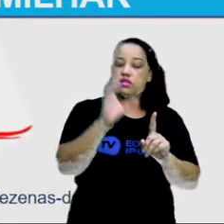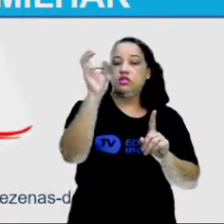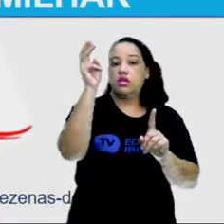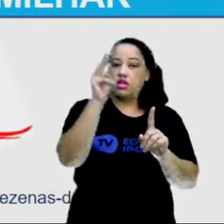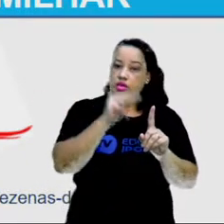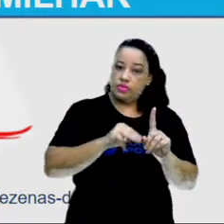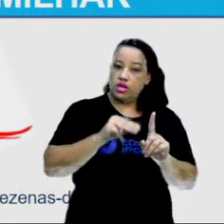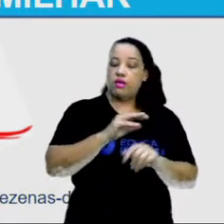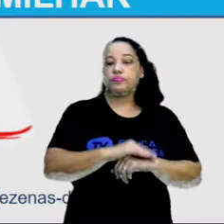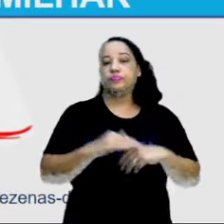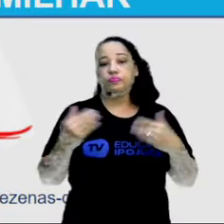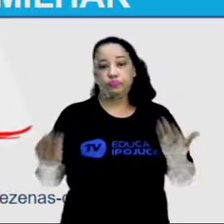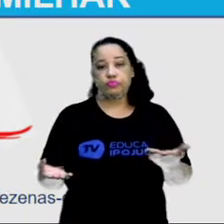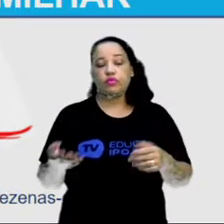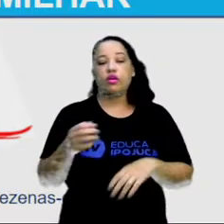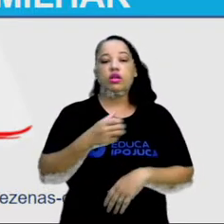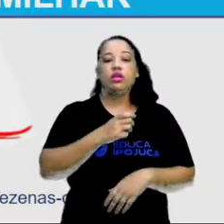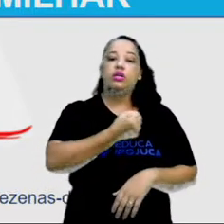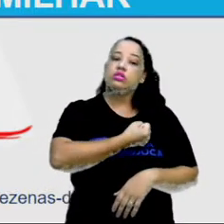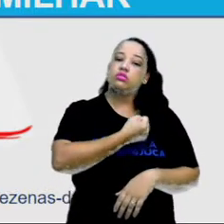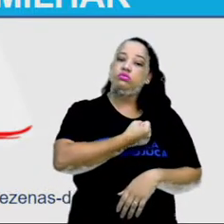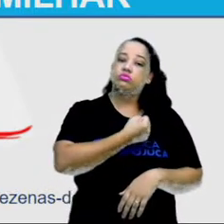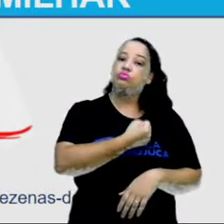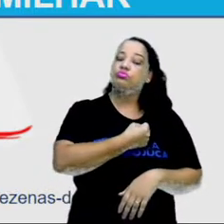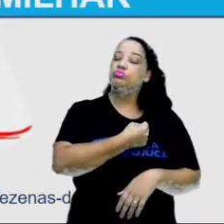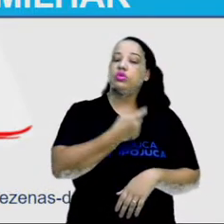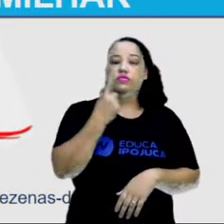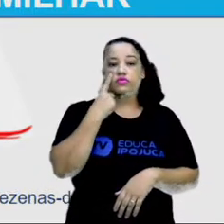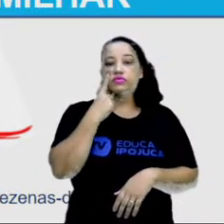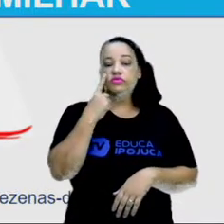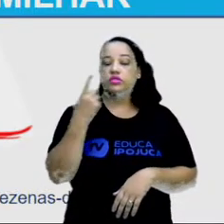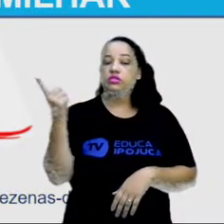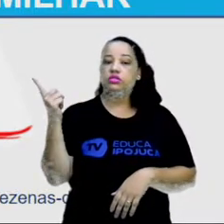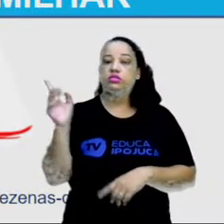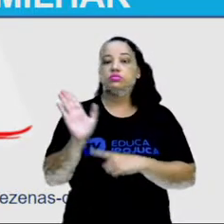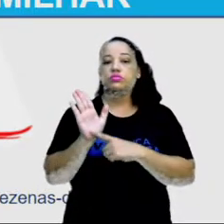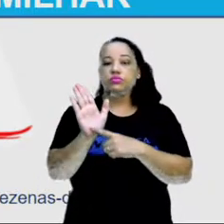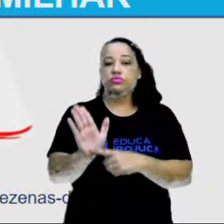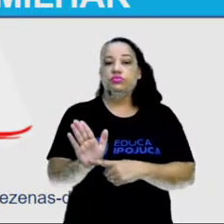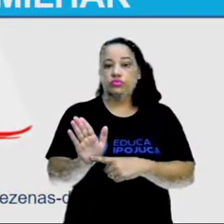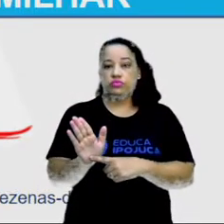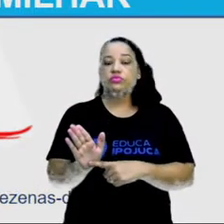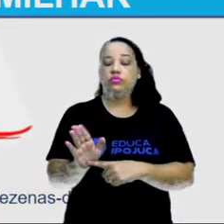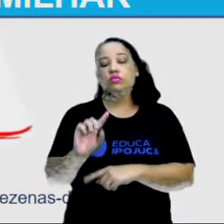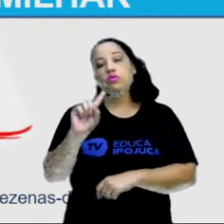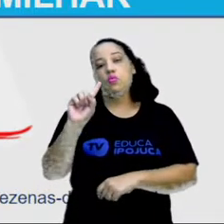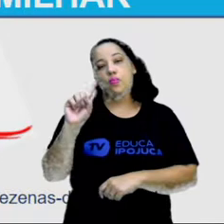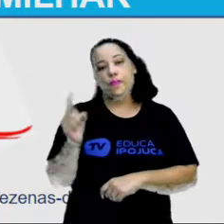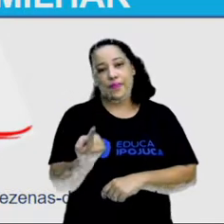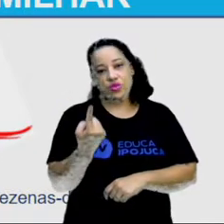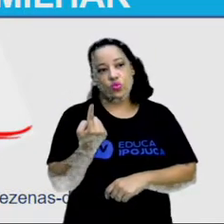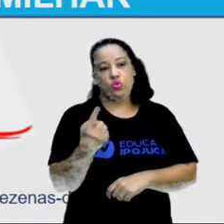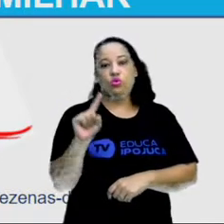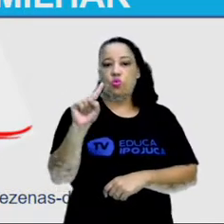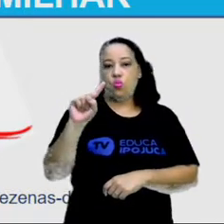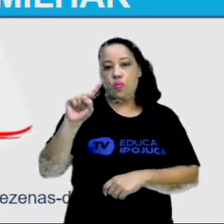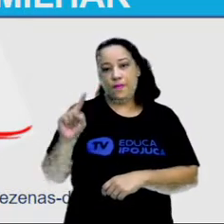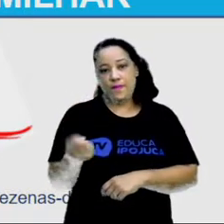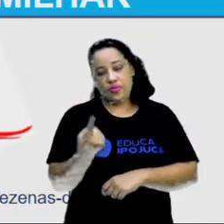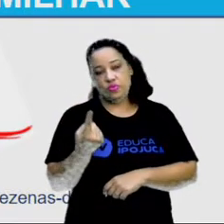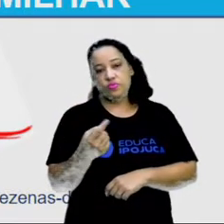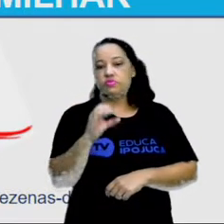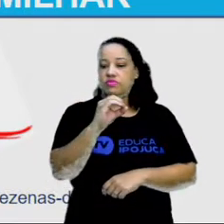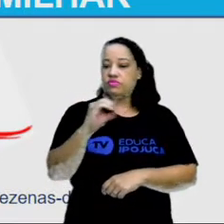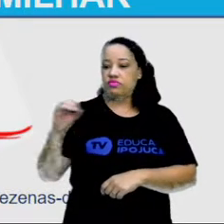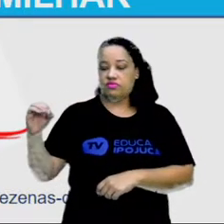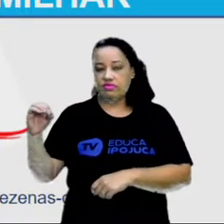milhar. Aí eu trago um numeral no primeiro modelo, que é o quê? 1.000. Está lá, 1 mais 3